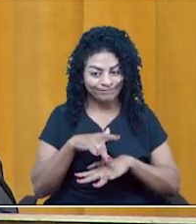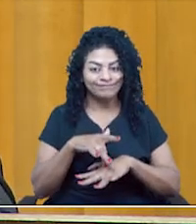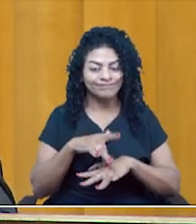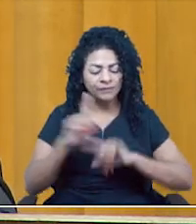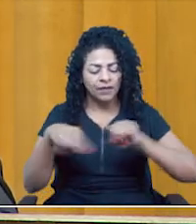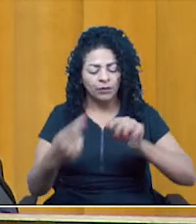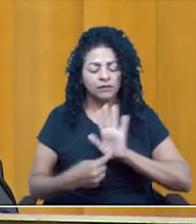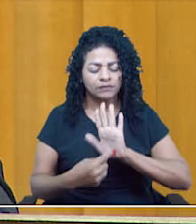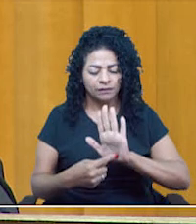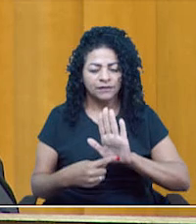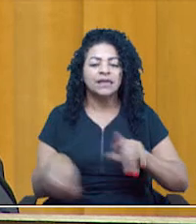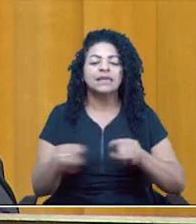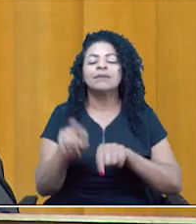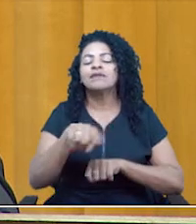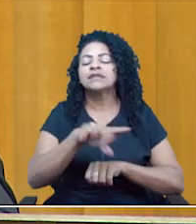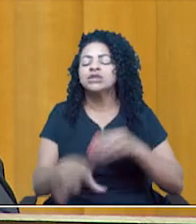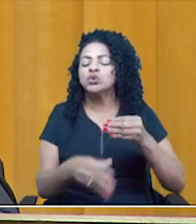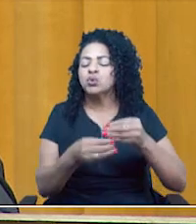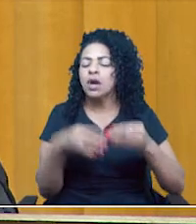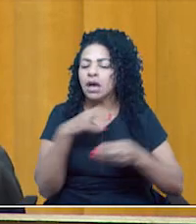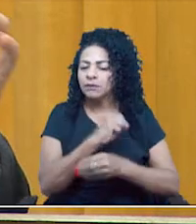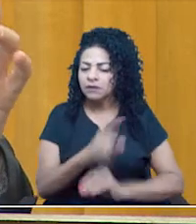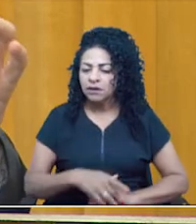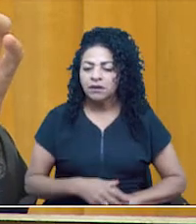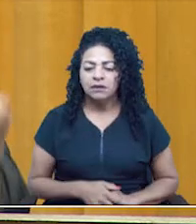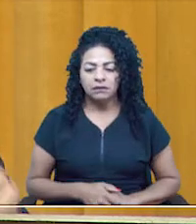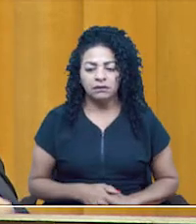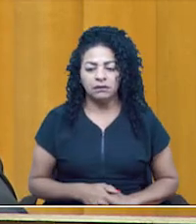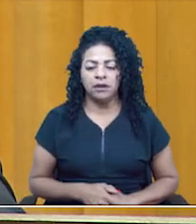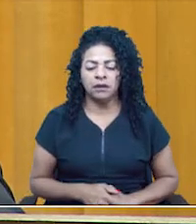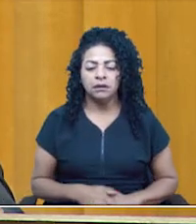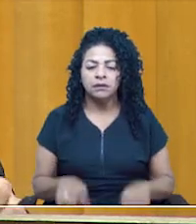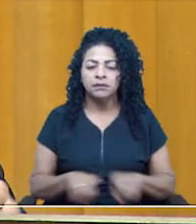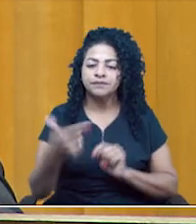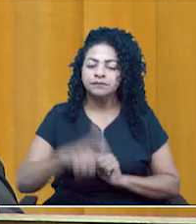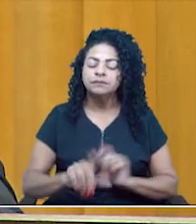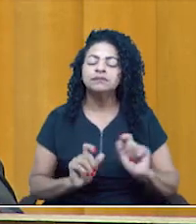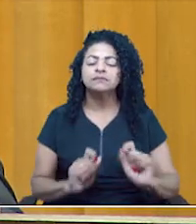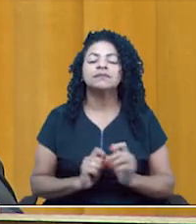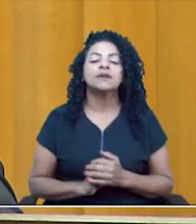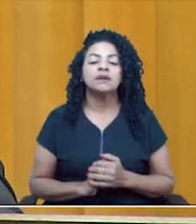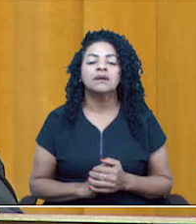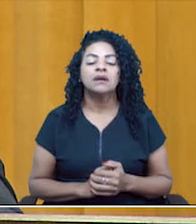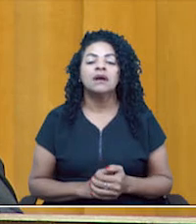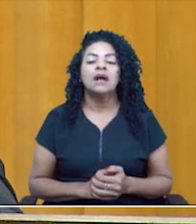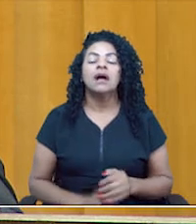já intuíram rapidamente. Nós estamos, mais uma peça do quebra-cabeça, as novas regras de